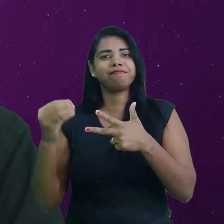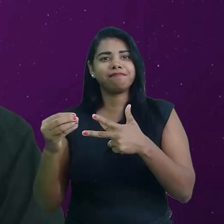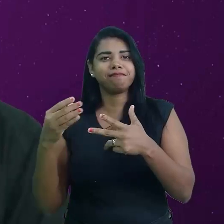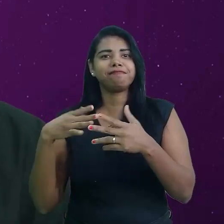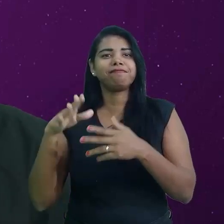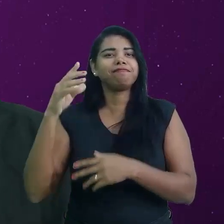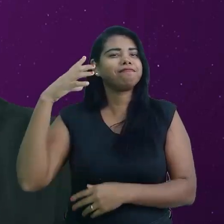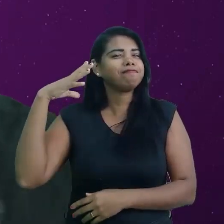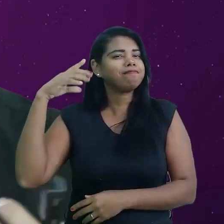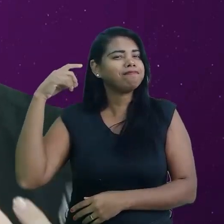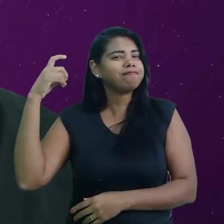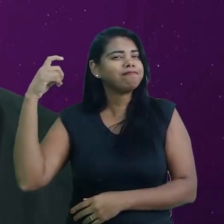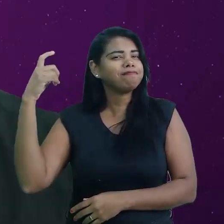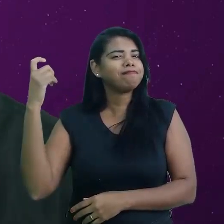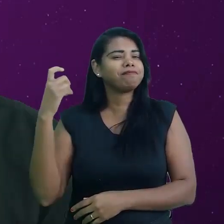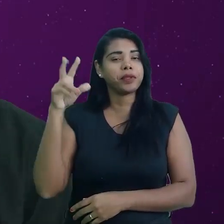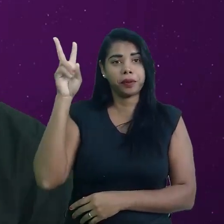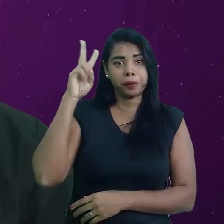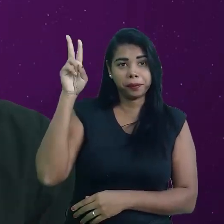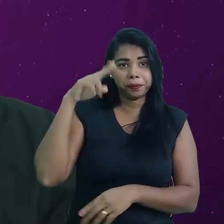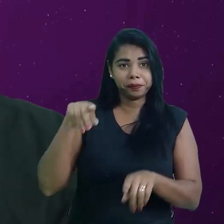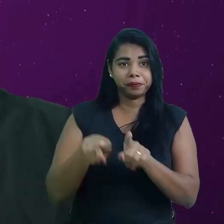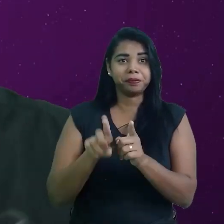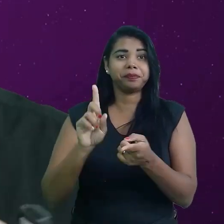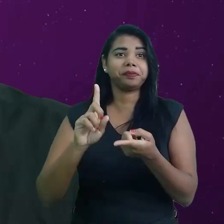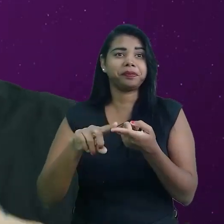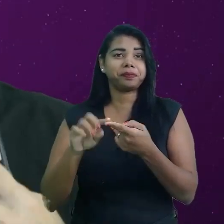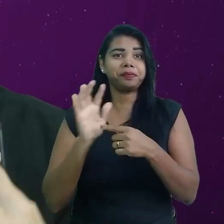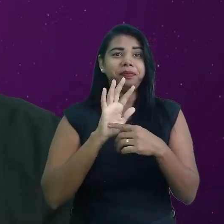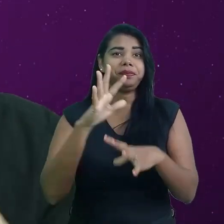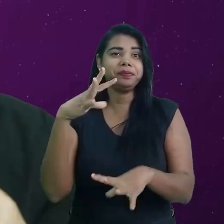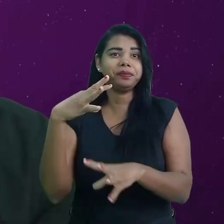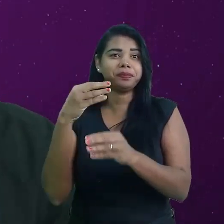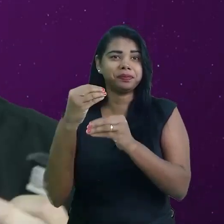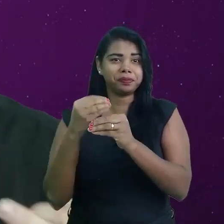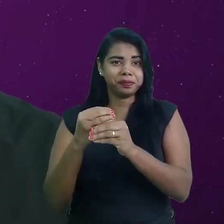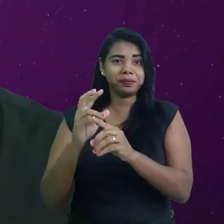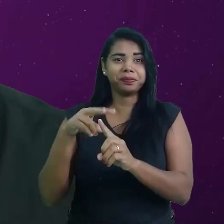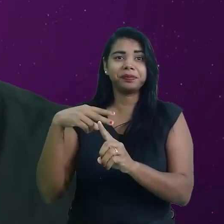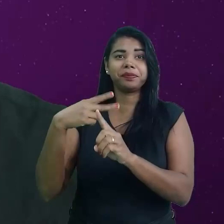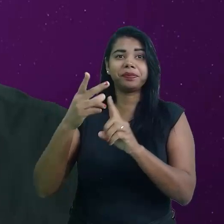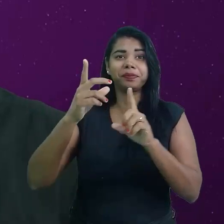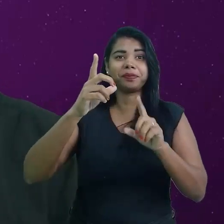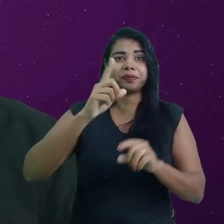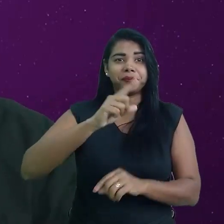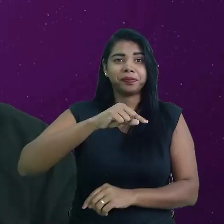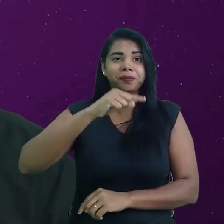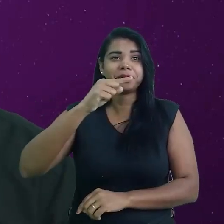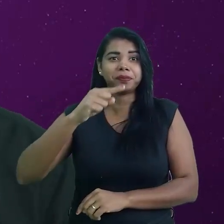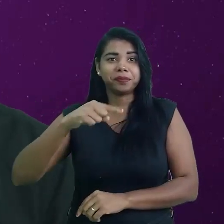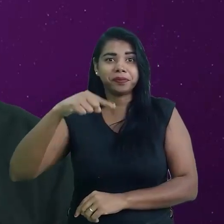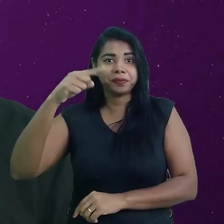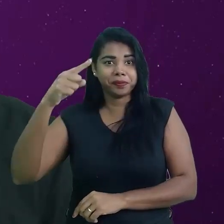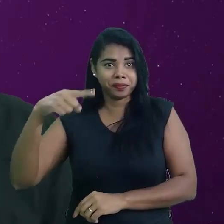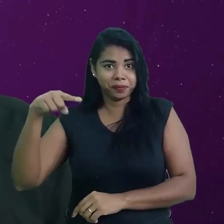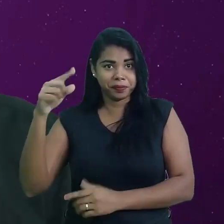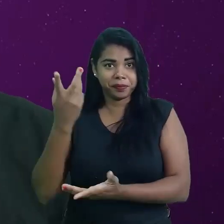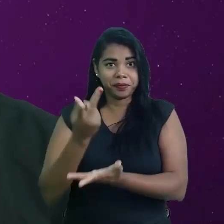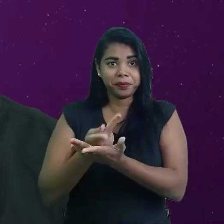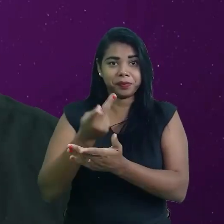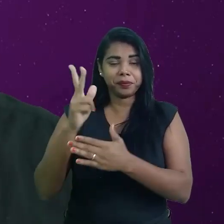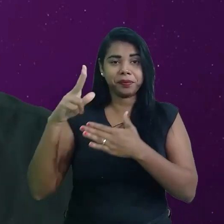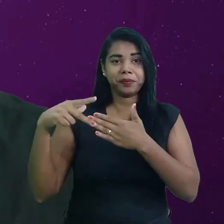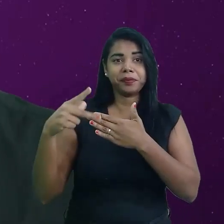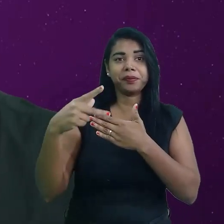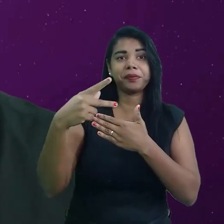interferência sonora. Lembre-se que o fenômeno da interferência é o fenômeno da sobreposição de ondas. Lembrando que uma onda, ao se